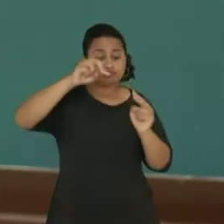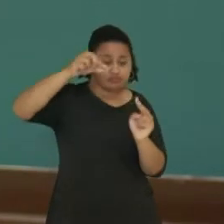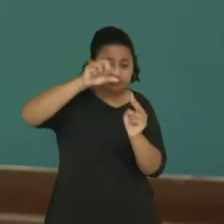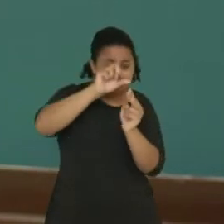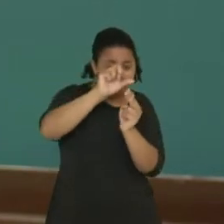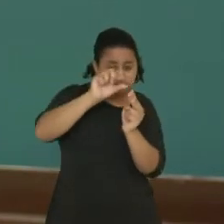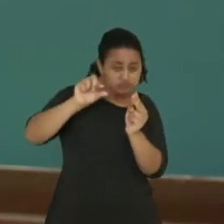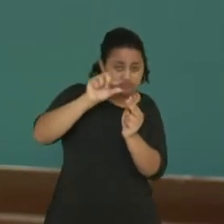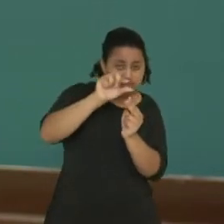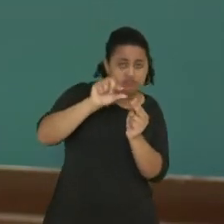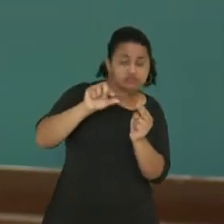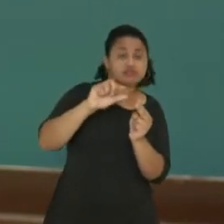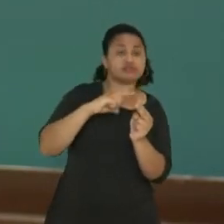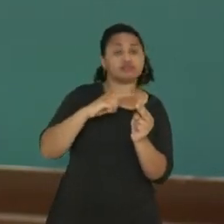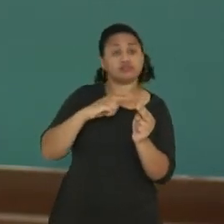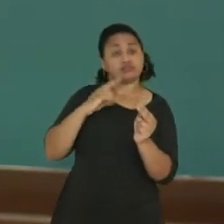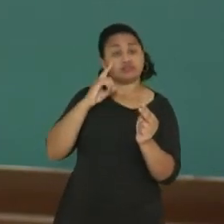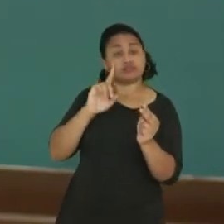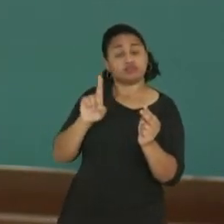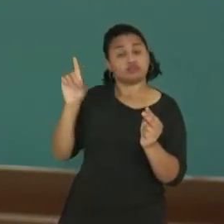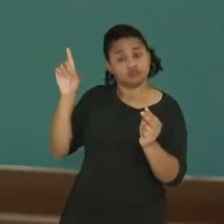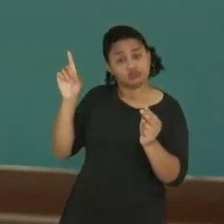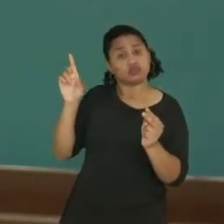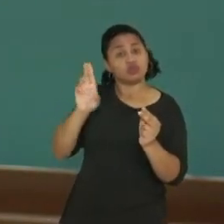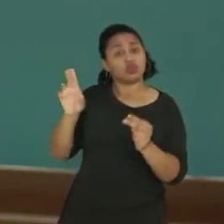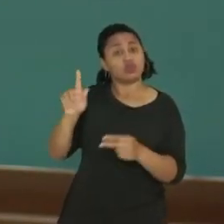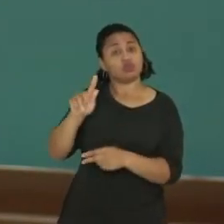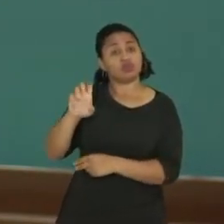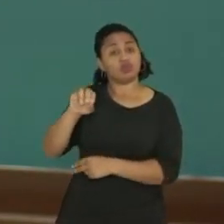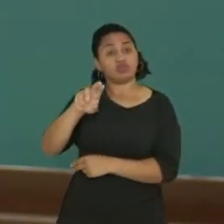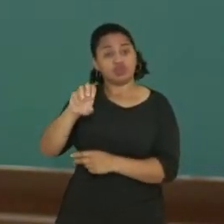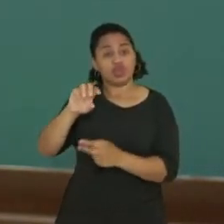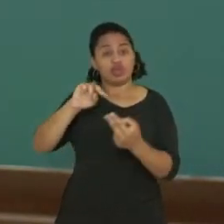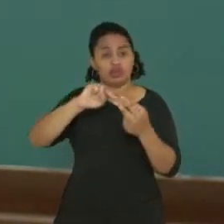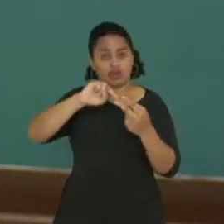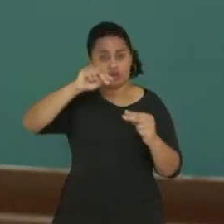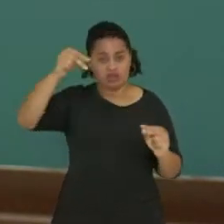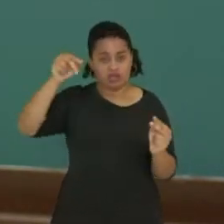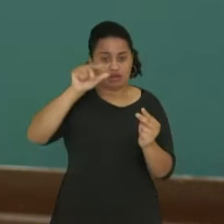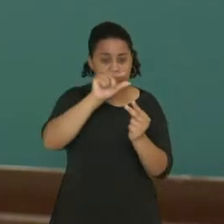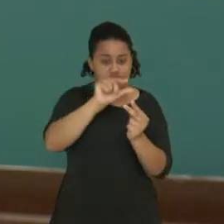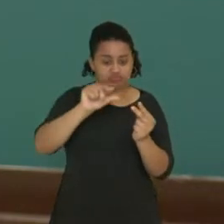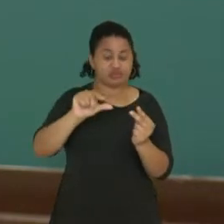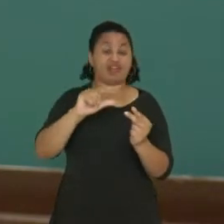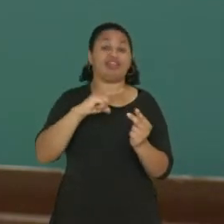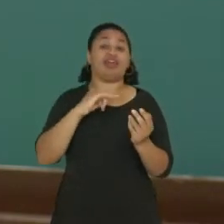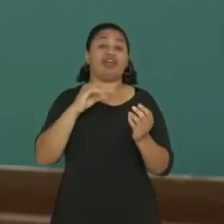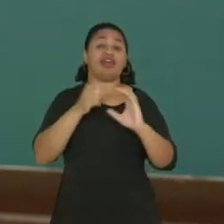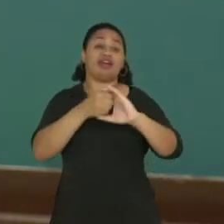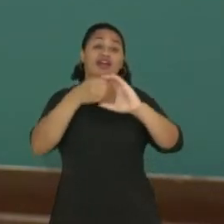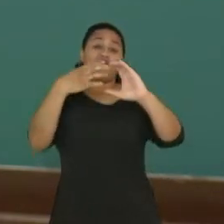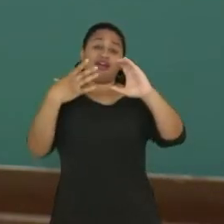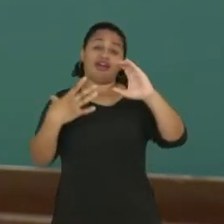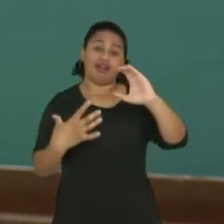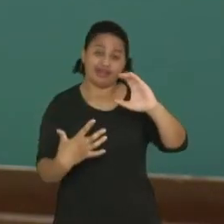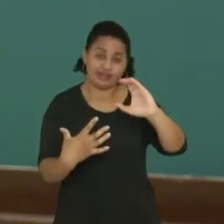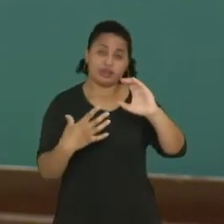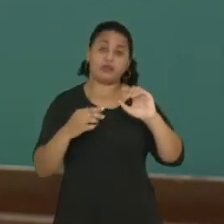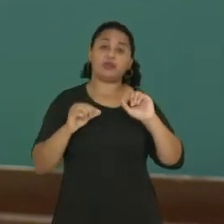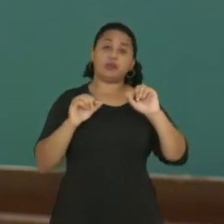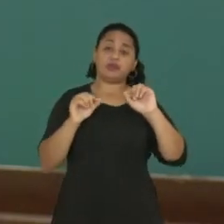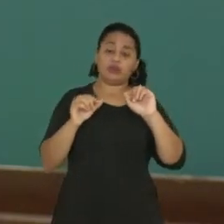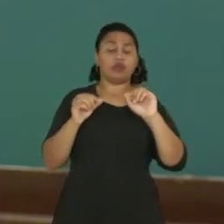esse pedaço de DNA, que a gente vai chamar de gene, contém características, informações das